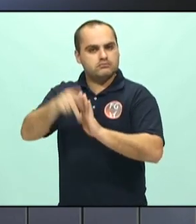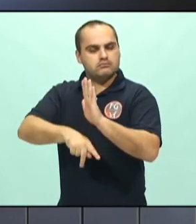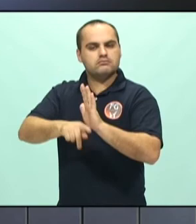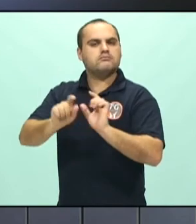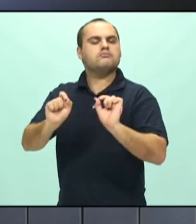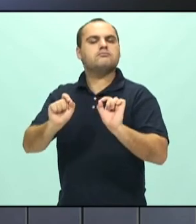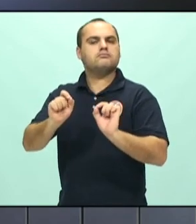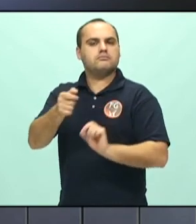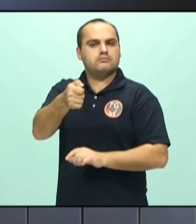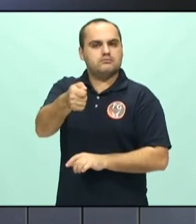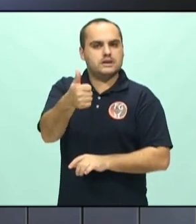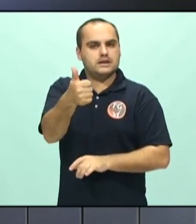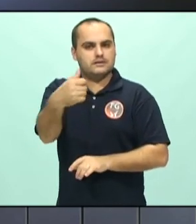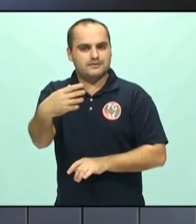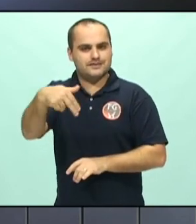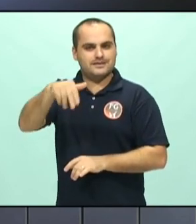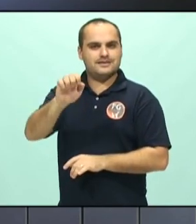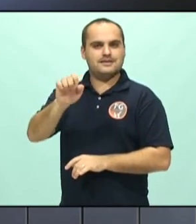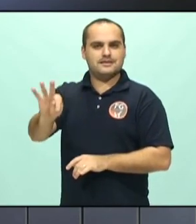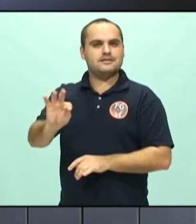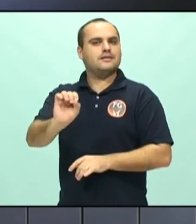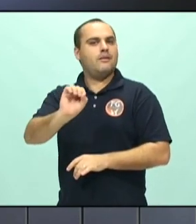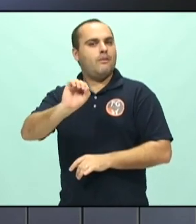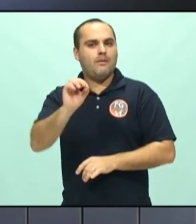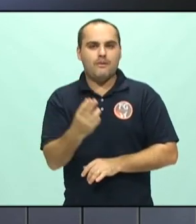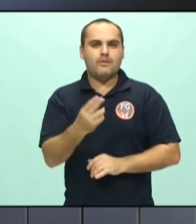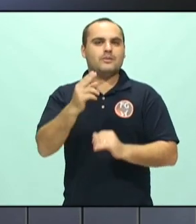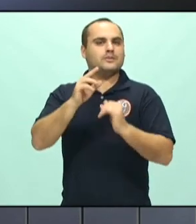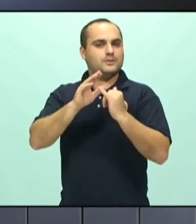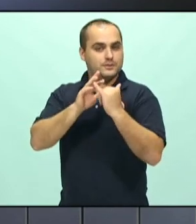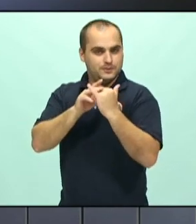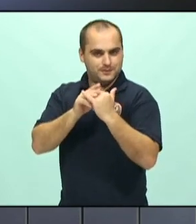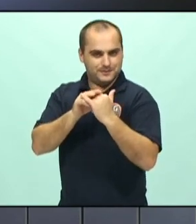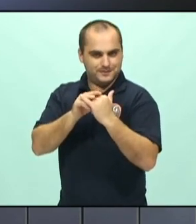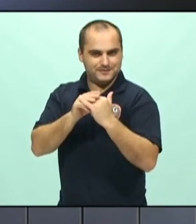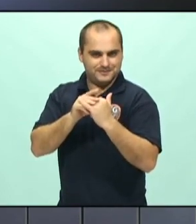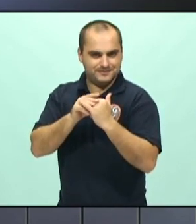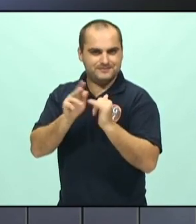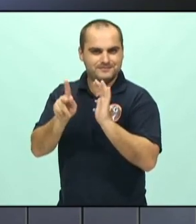canal 14 da NET ou pelo canal da Câmara de Vereadores de